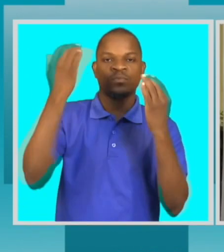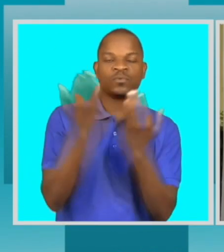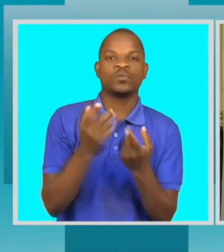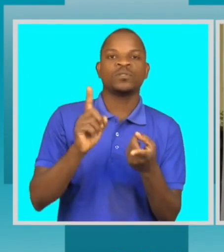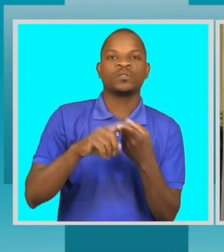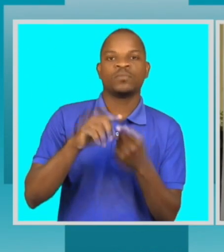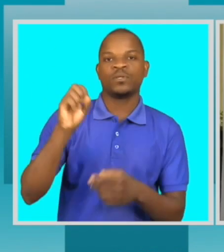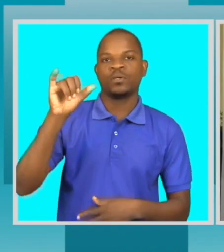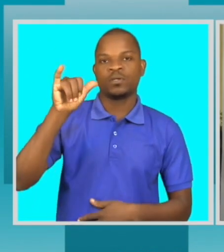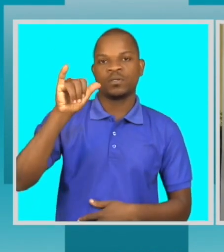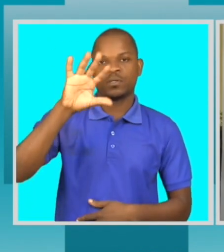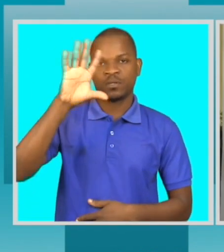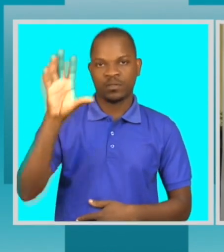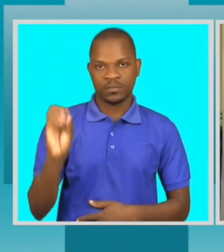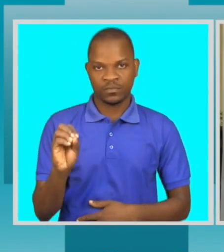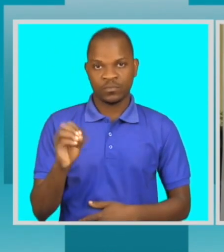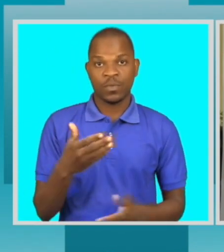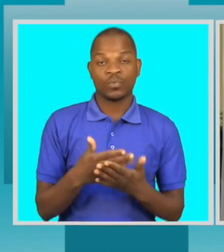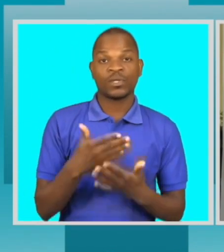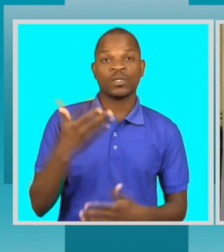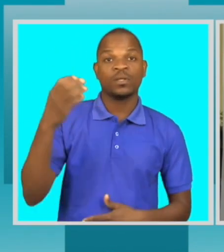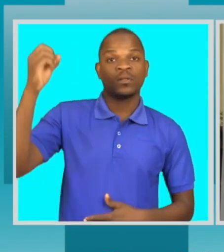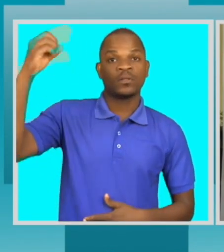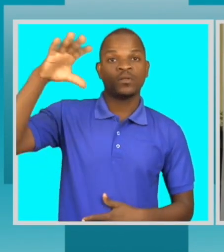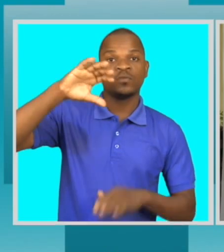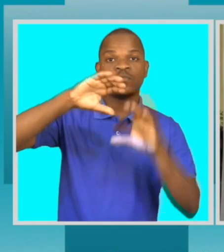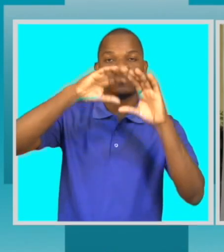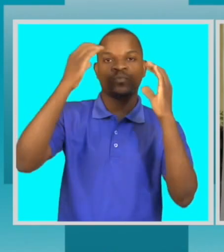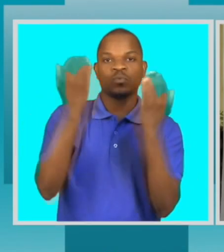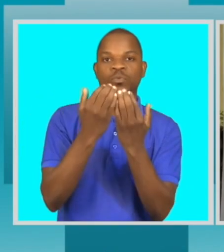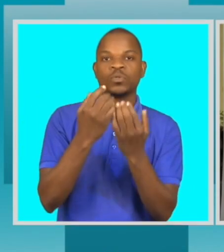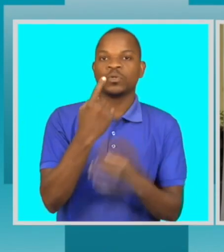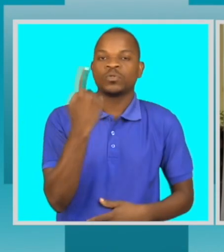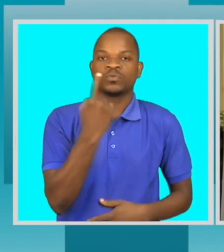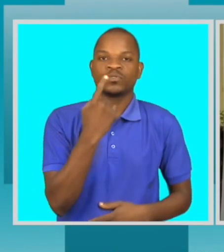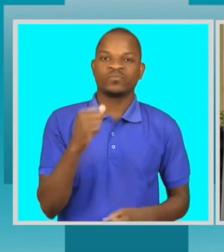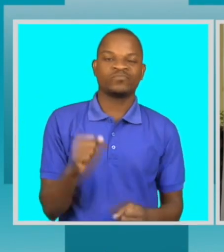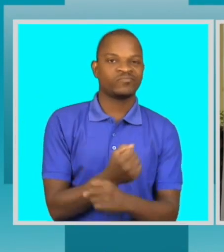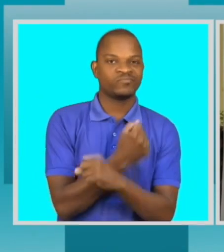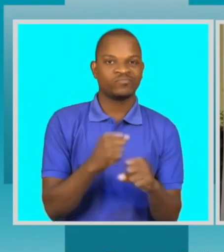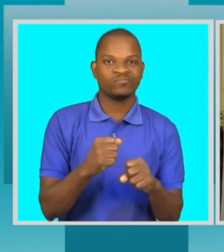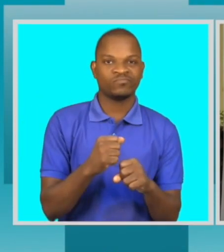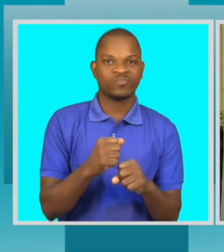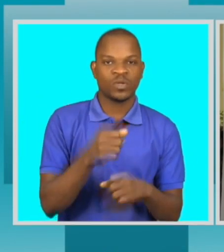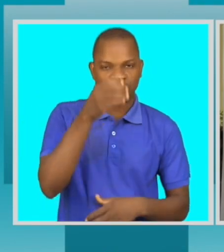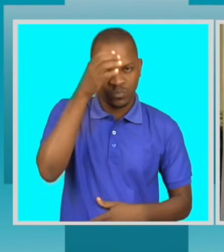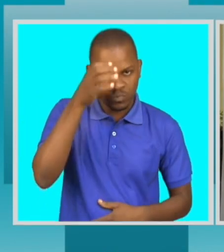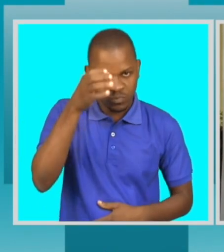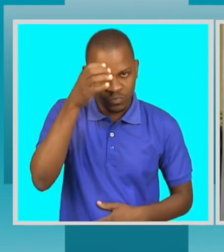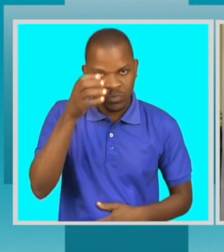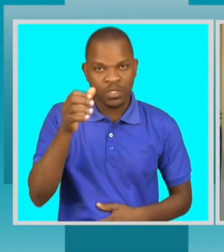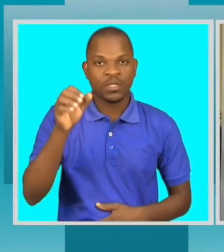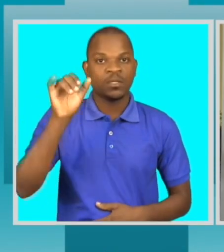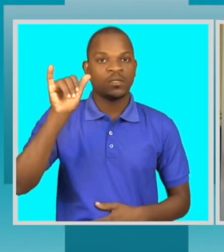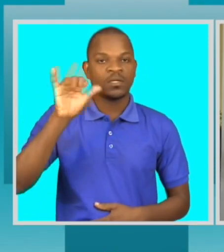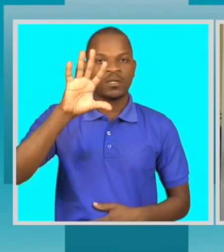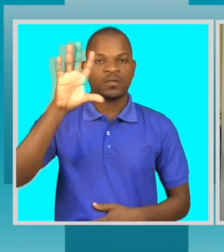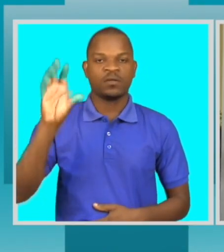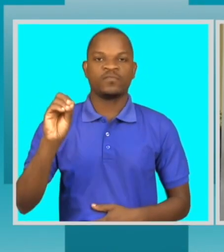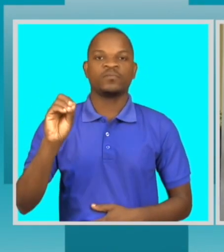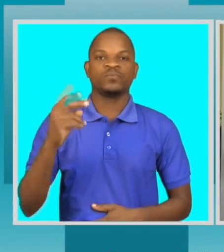a Life of Gold criou com a Young Africa. Porque a Life of Gold não tem essa peritagem, essa perícia. Então, confia a